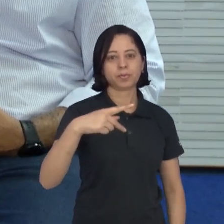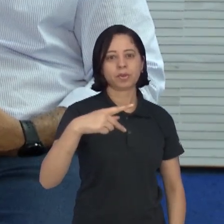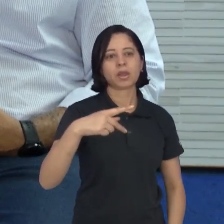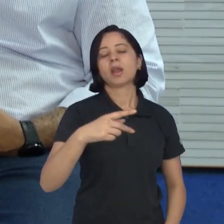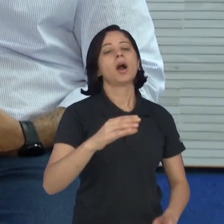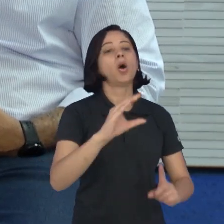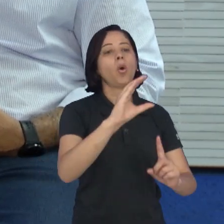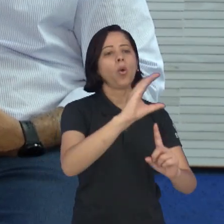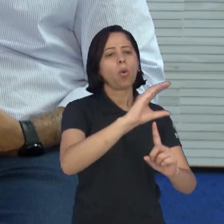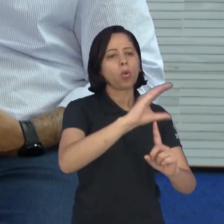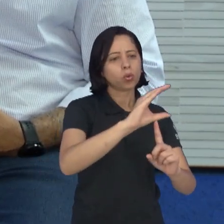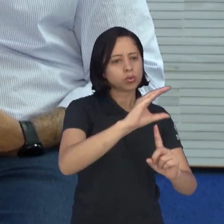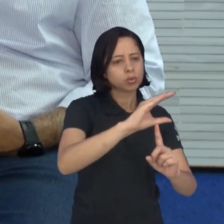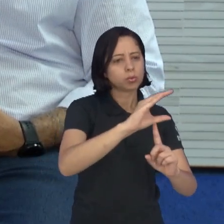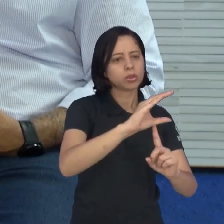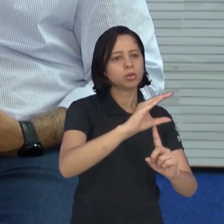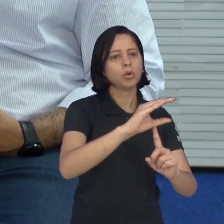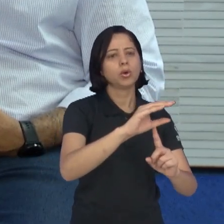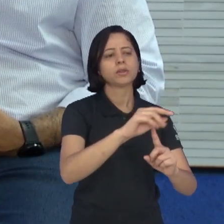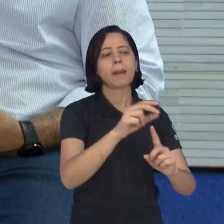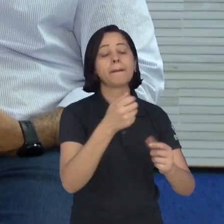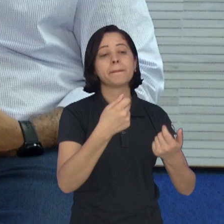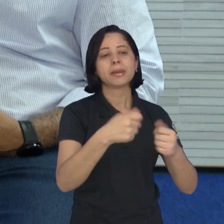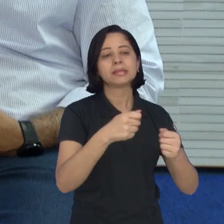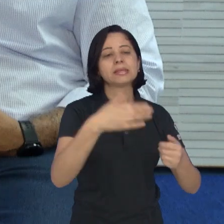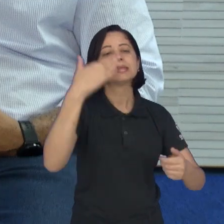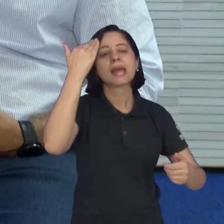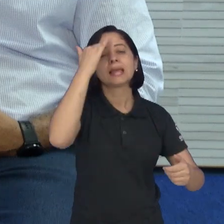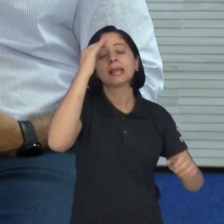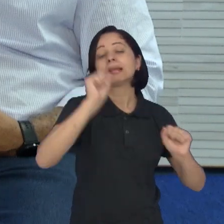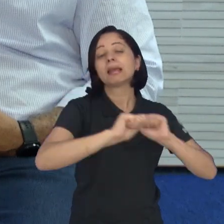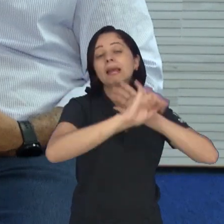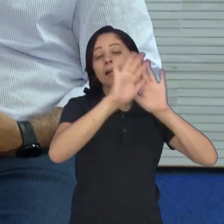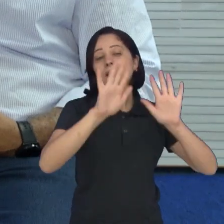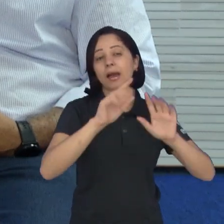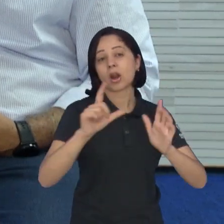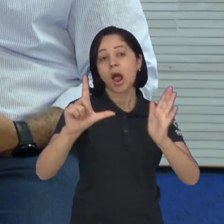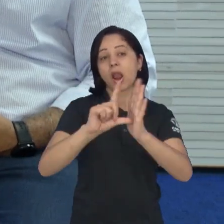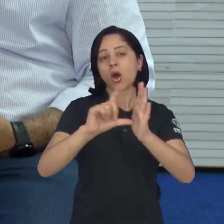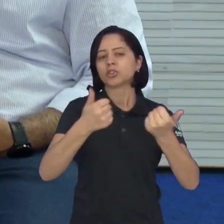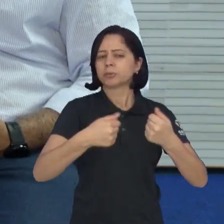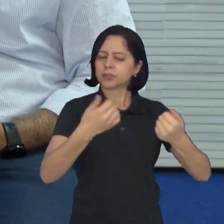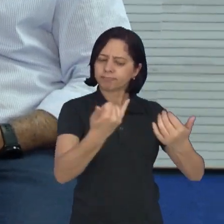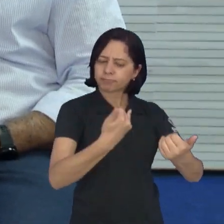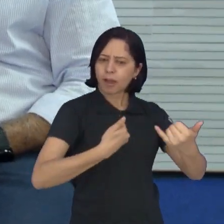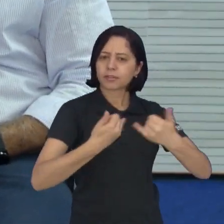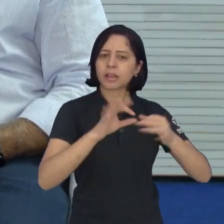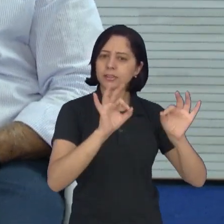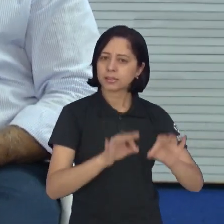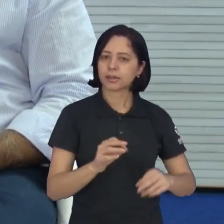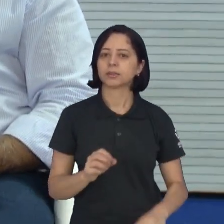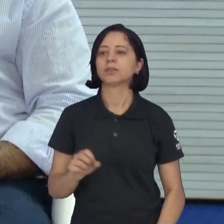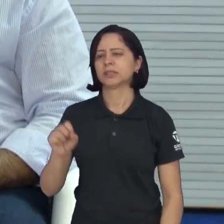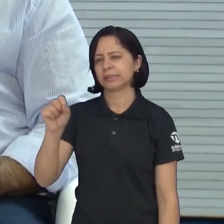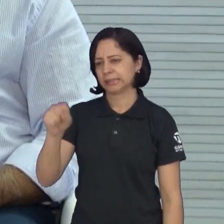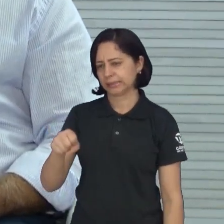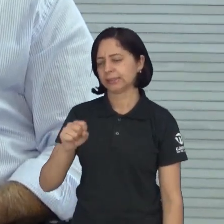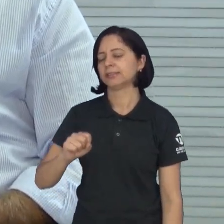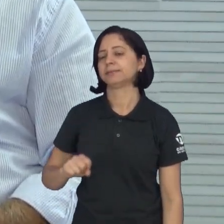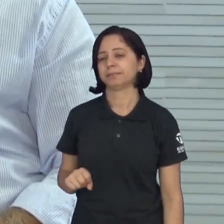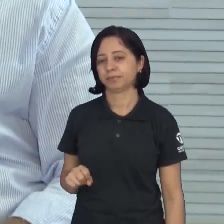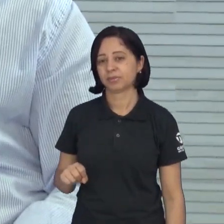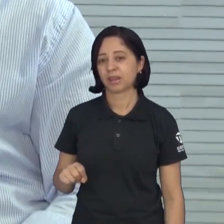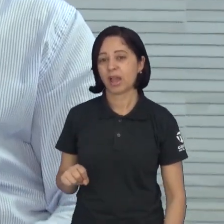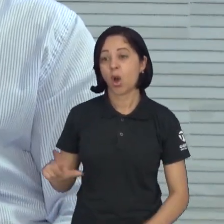ganhando precisa estar ali escrito. E muitas vezes a gente não vê isso acontecendo, né? Sim, e eu tenho certeza que o